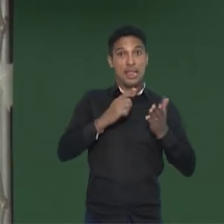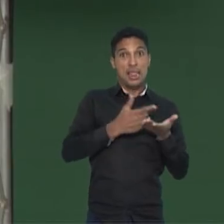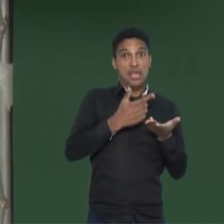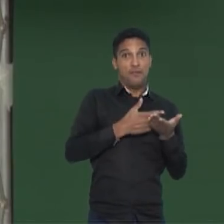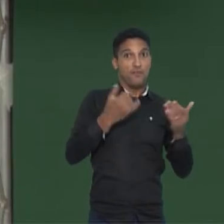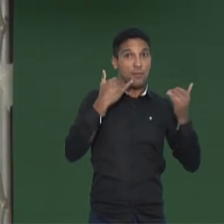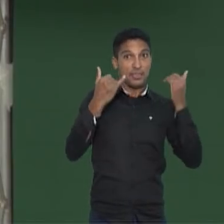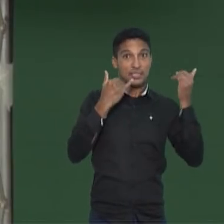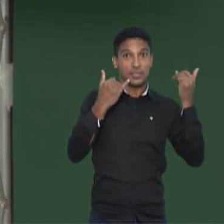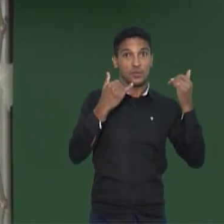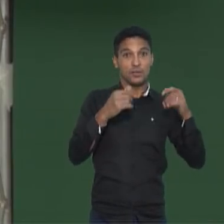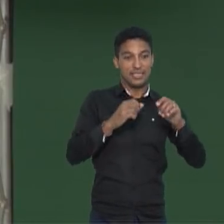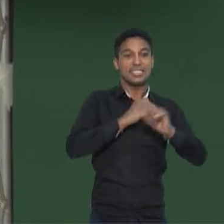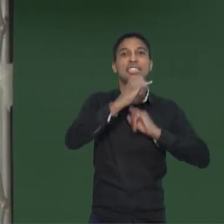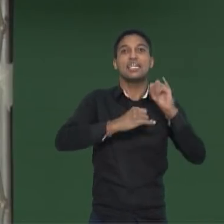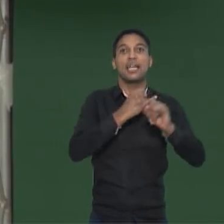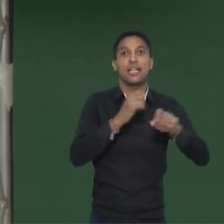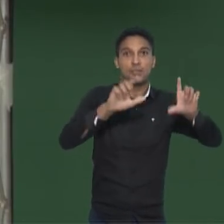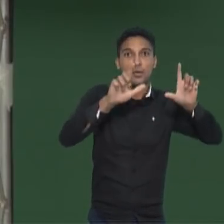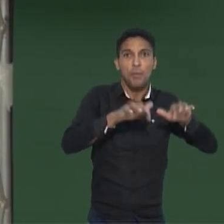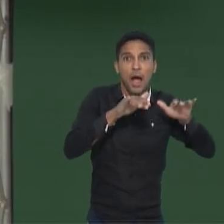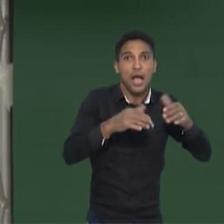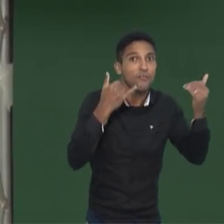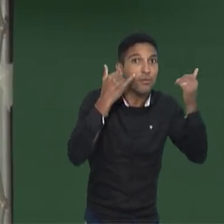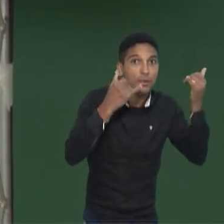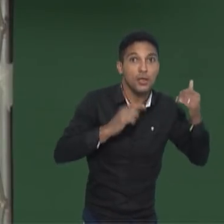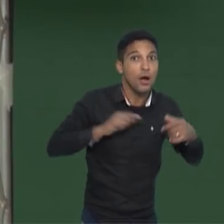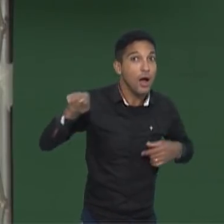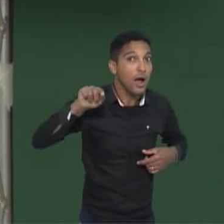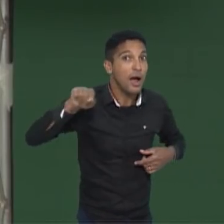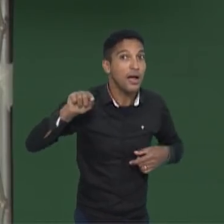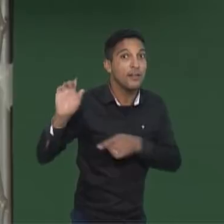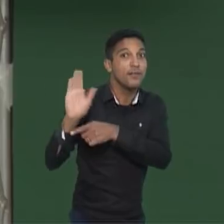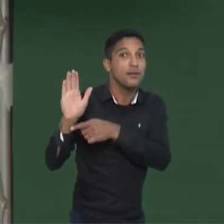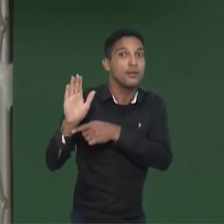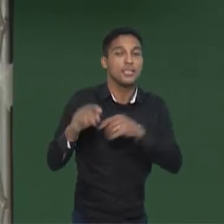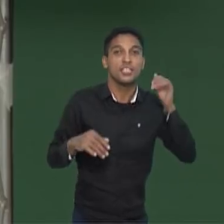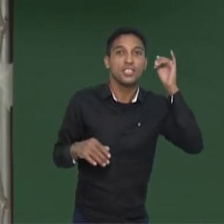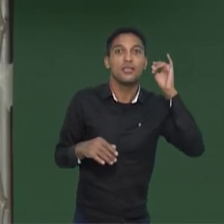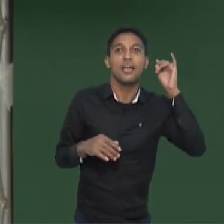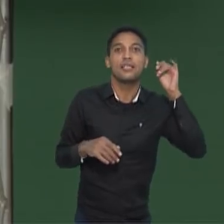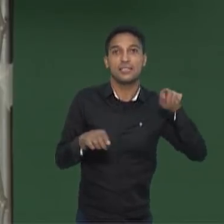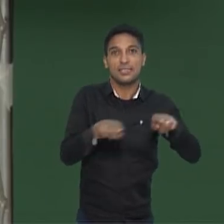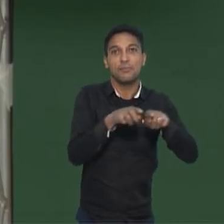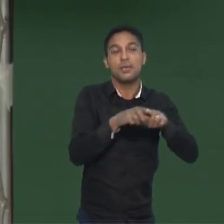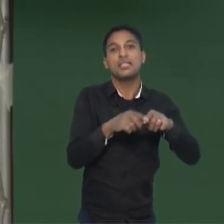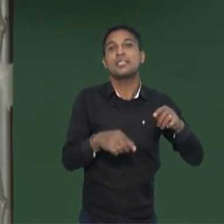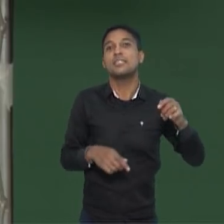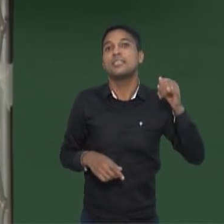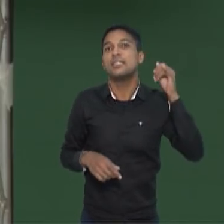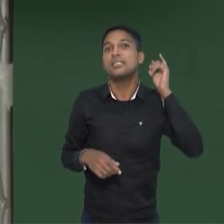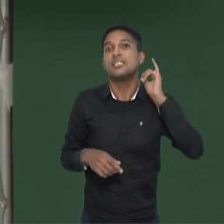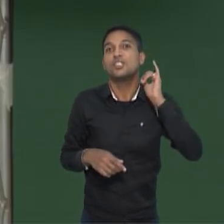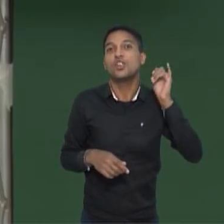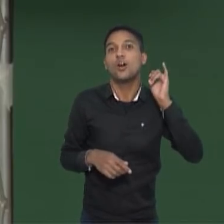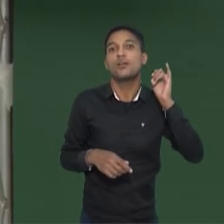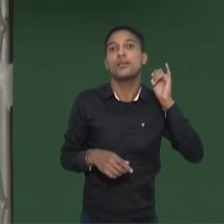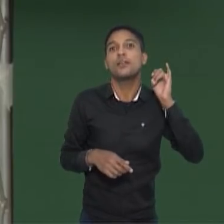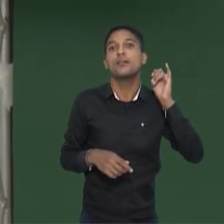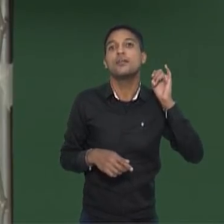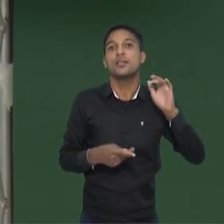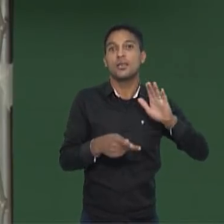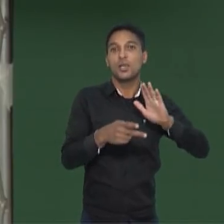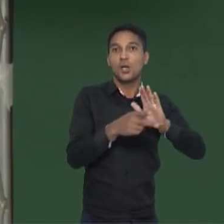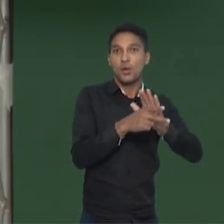saíram da sala de cinema, elas foram procurar informações sobre aquelas histórias e encontraram, e muitas ficaram achando que aquela história lá da Bruxa de Blair